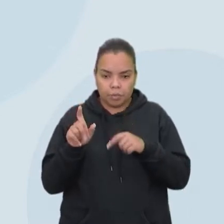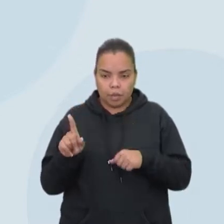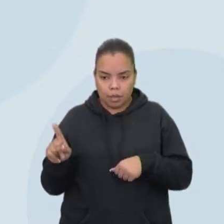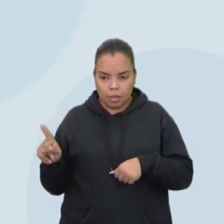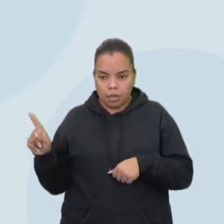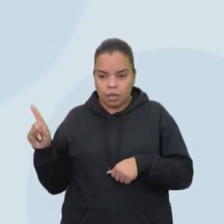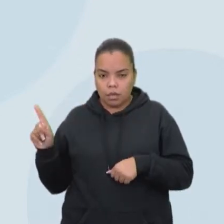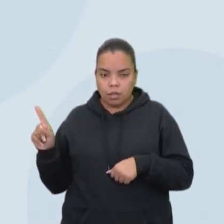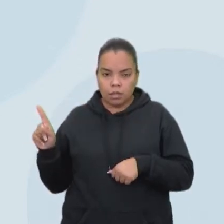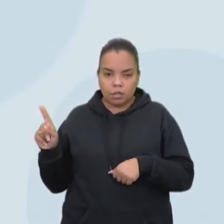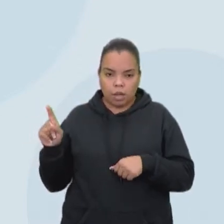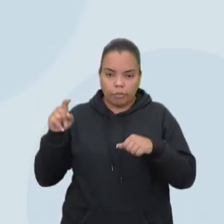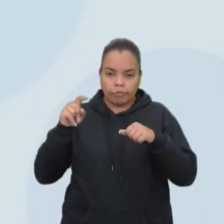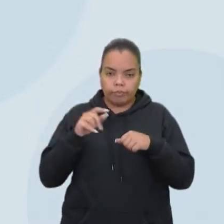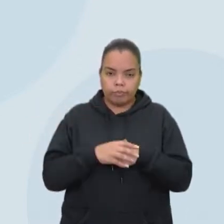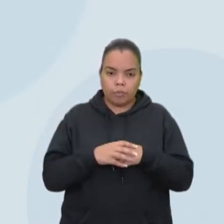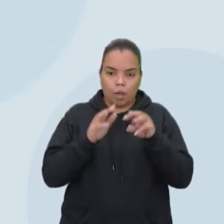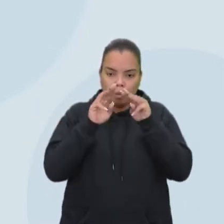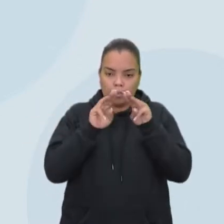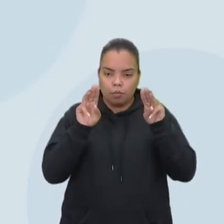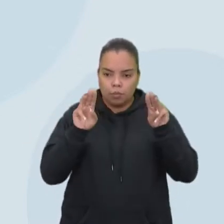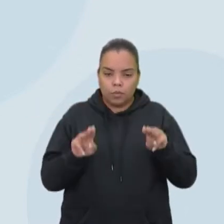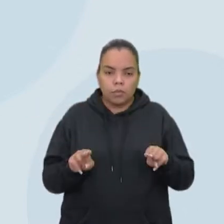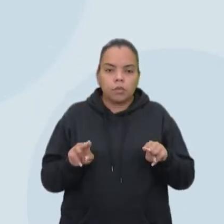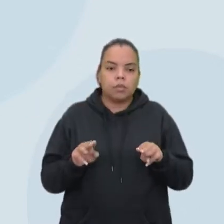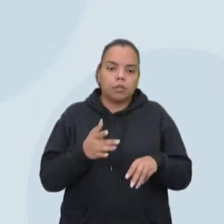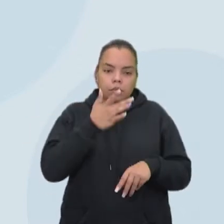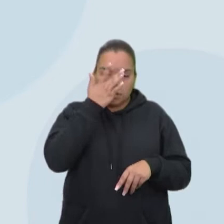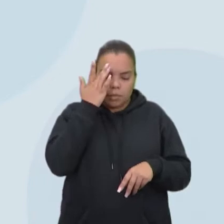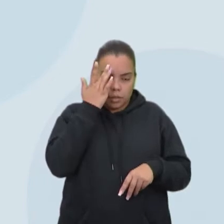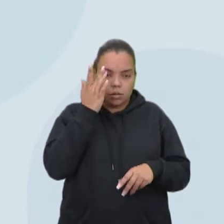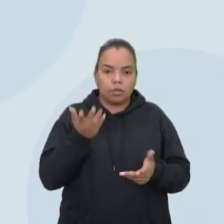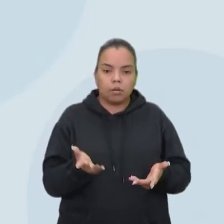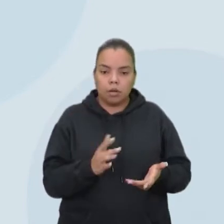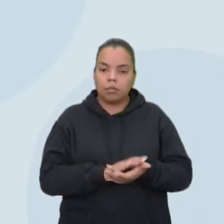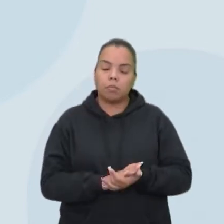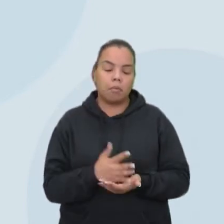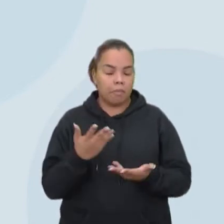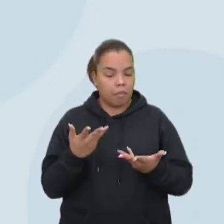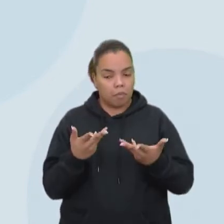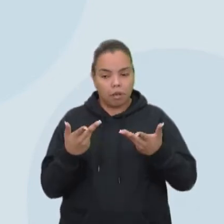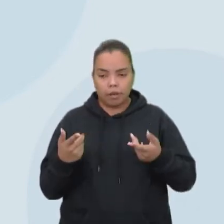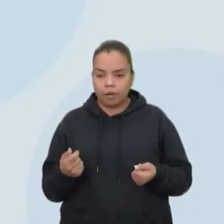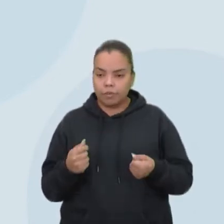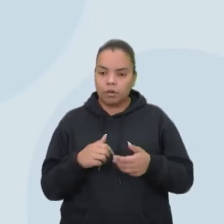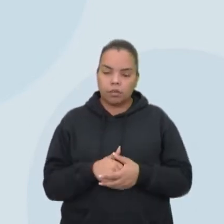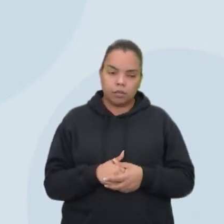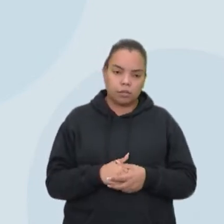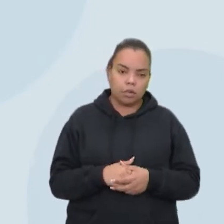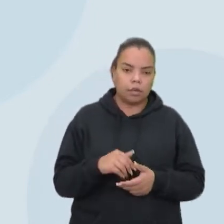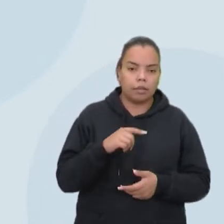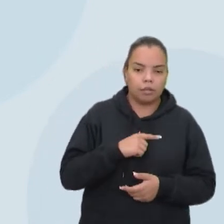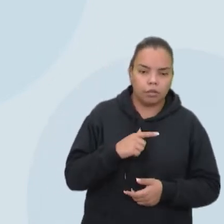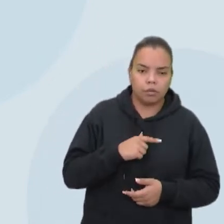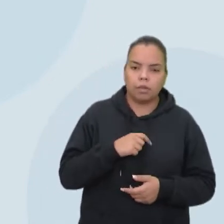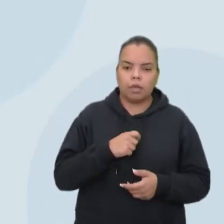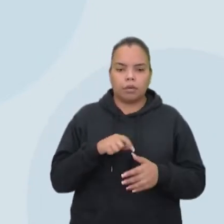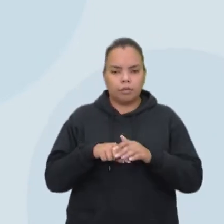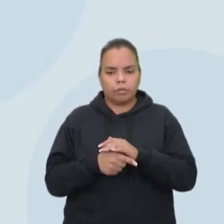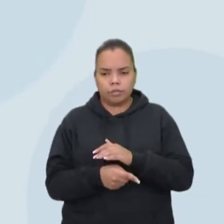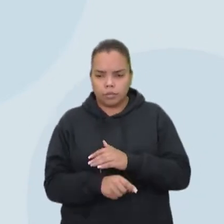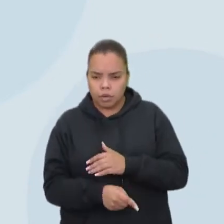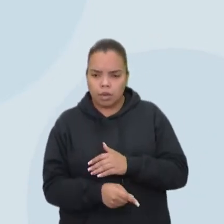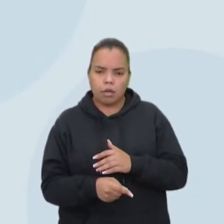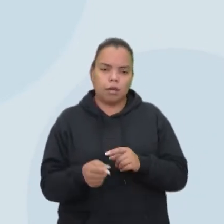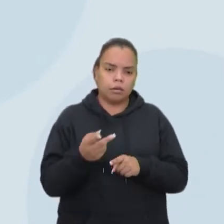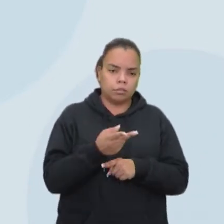que é um museu ótimo. Tá? A ideia do Museu da Pessoa eu acho maravilhosa. Então tem o Museu da Pessoa, aí tem lá o Entenda, Explore, Educativo,